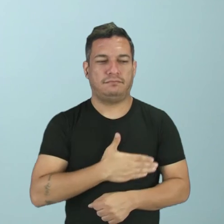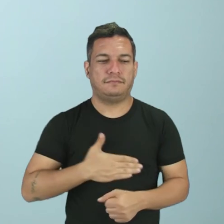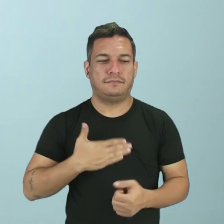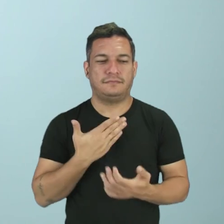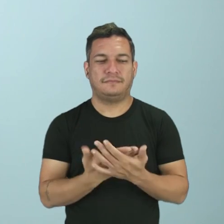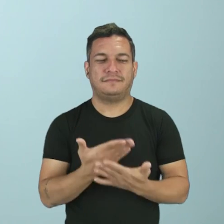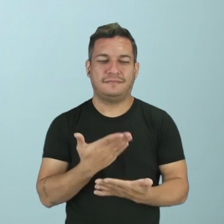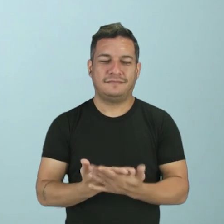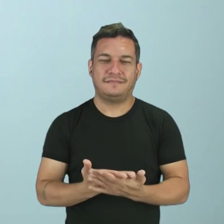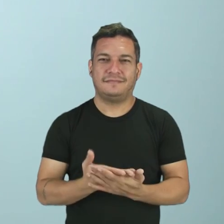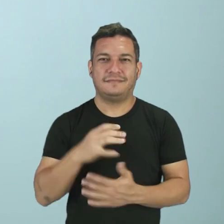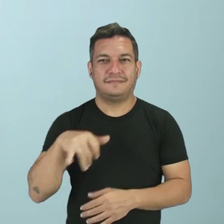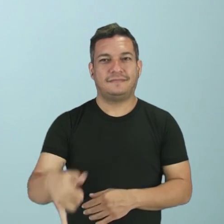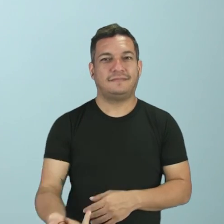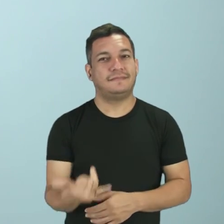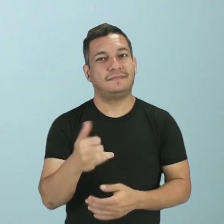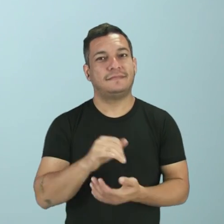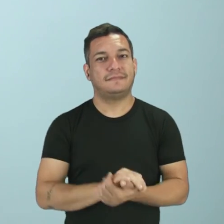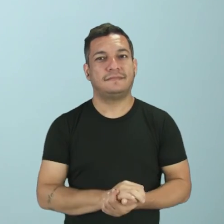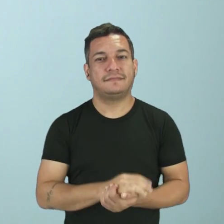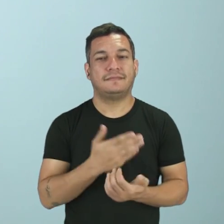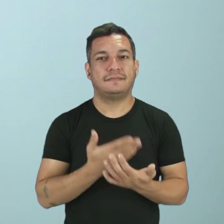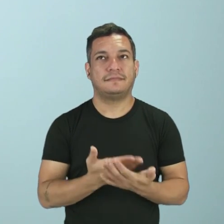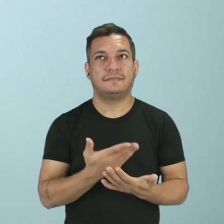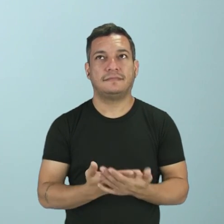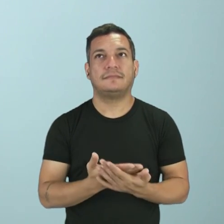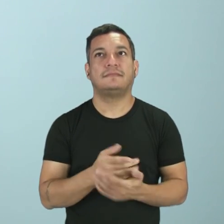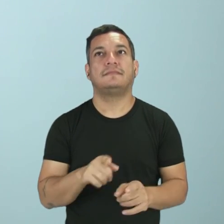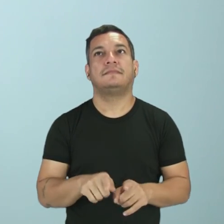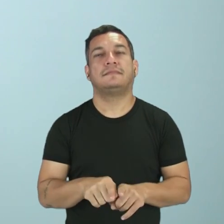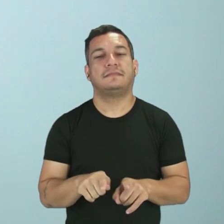aula. Aproveitem bastante,